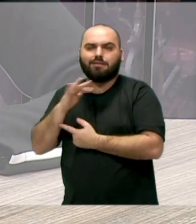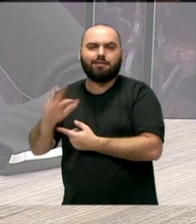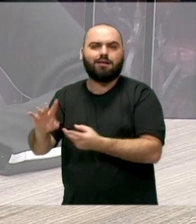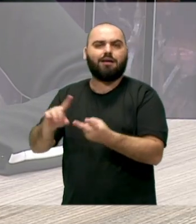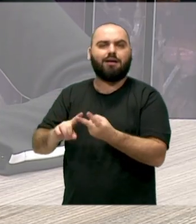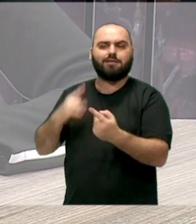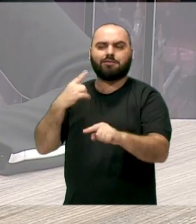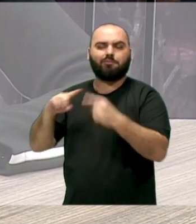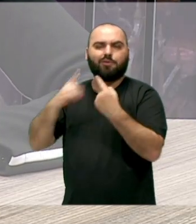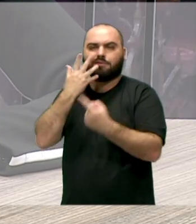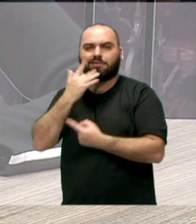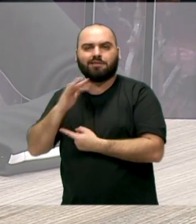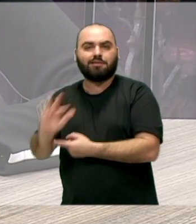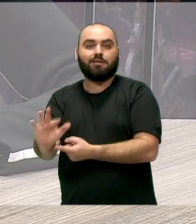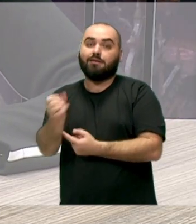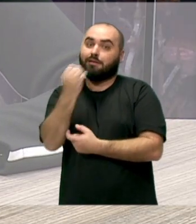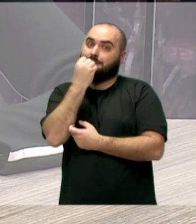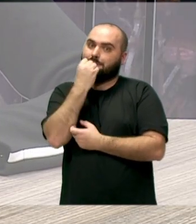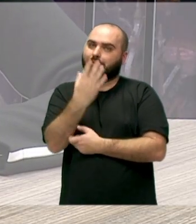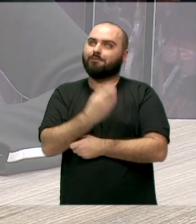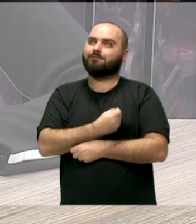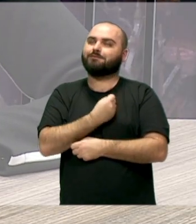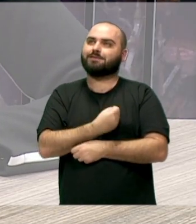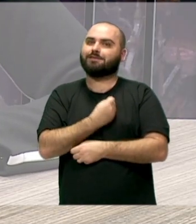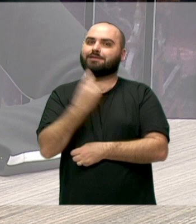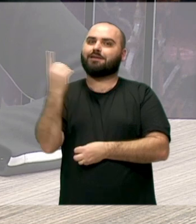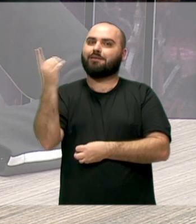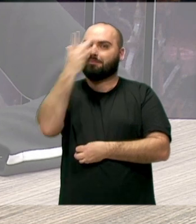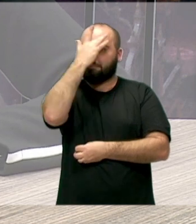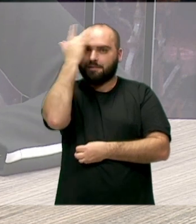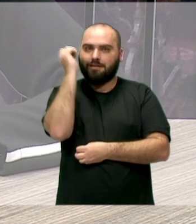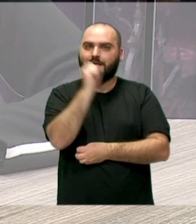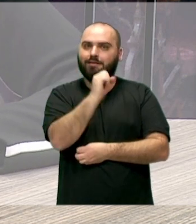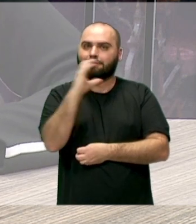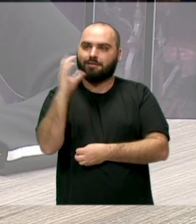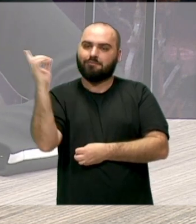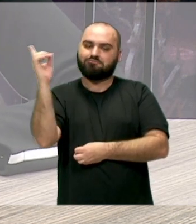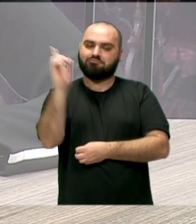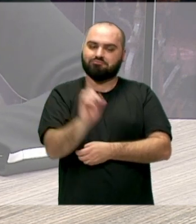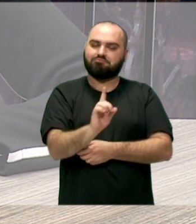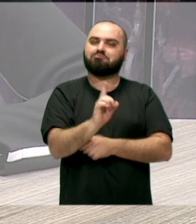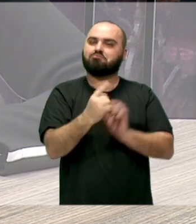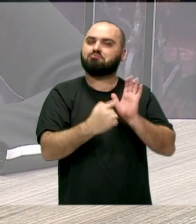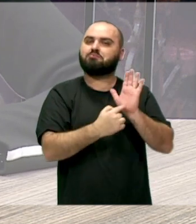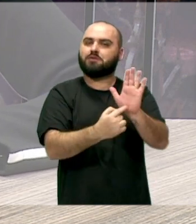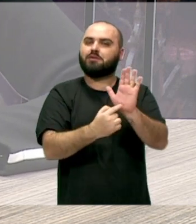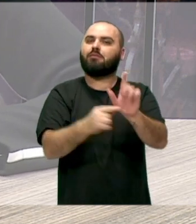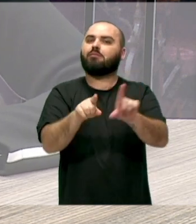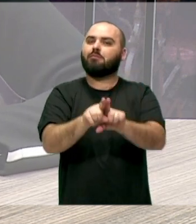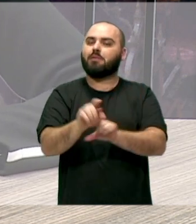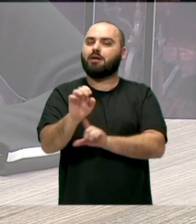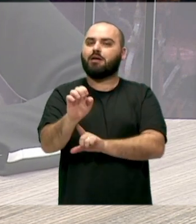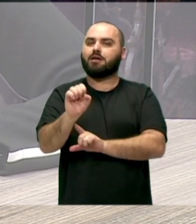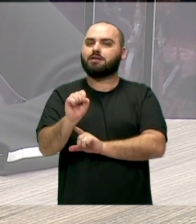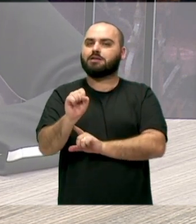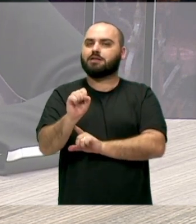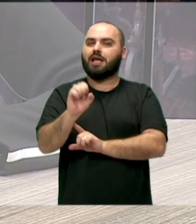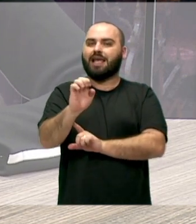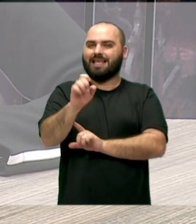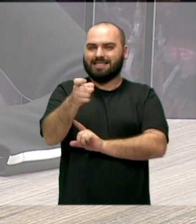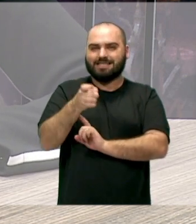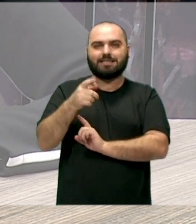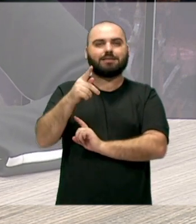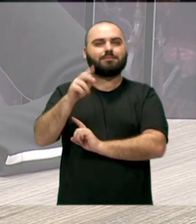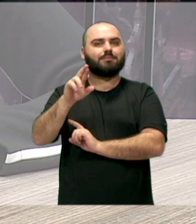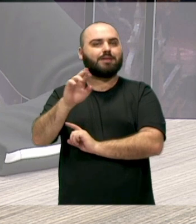Então, que bom que nós vamos ter com eles aí os catarinenses do Expresso Rural, né? E quem que também não lembra, não sabe